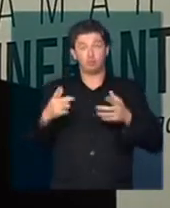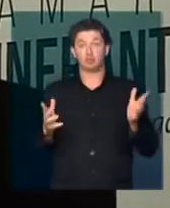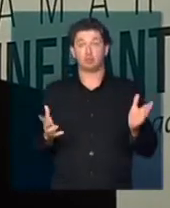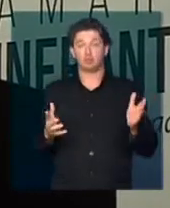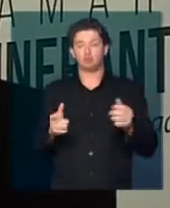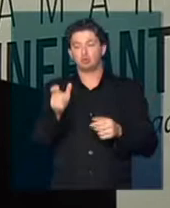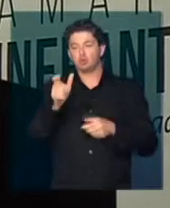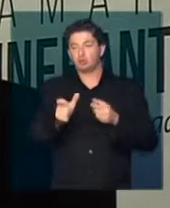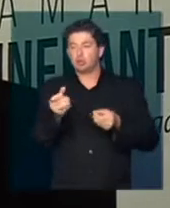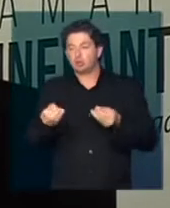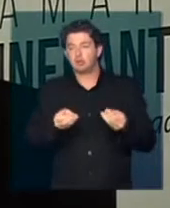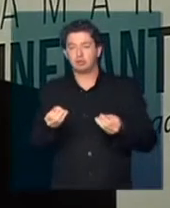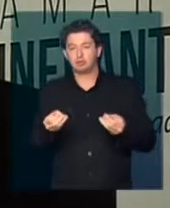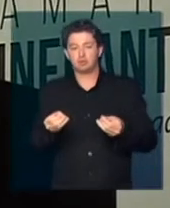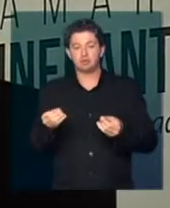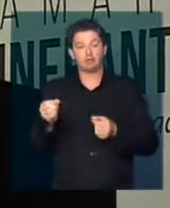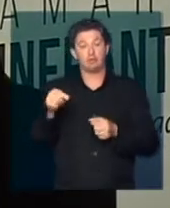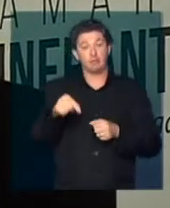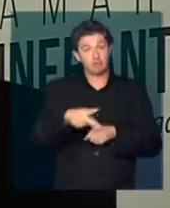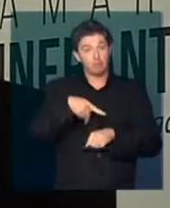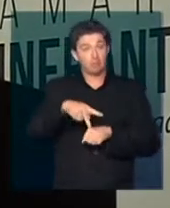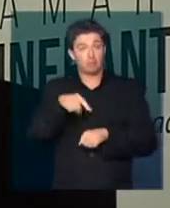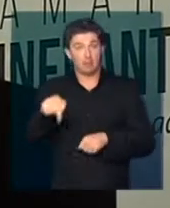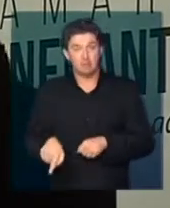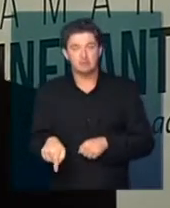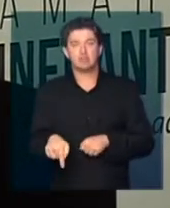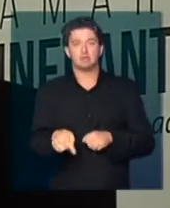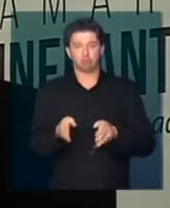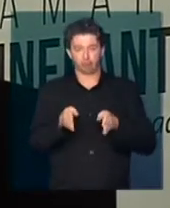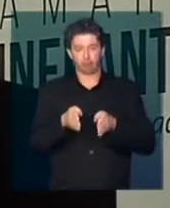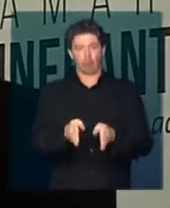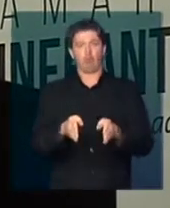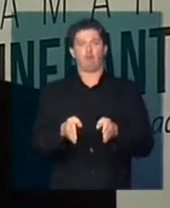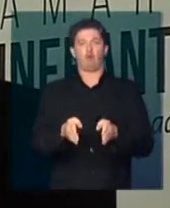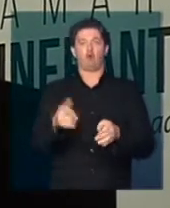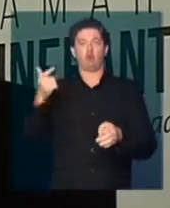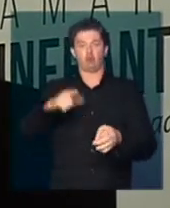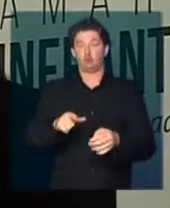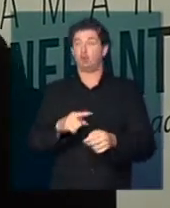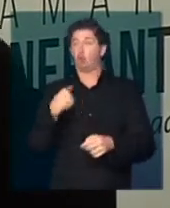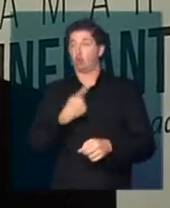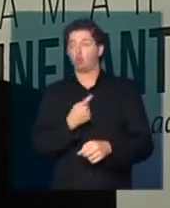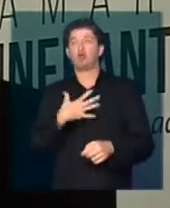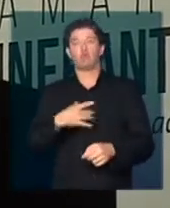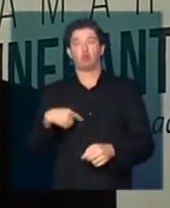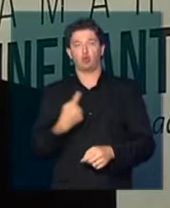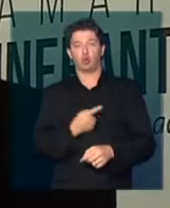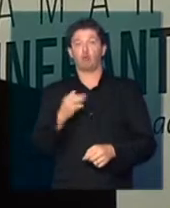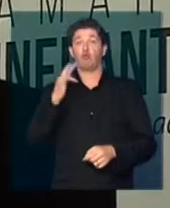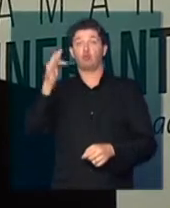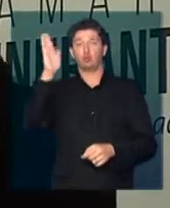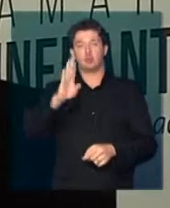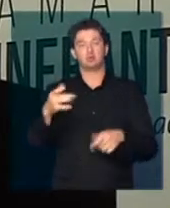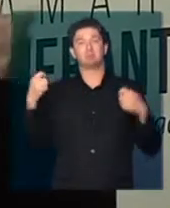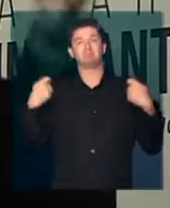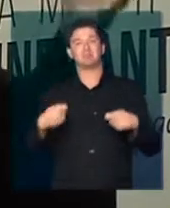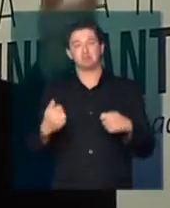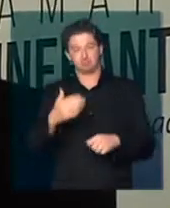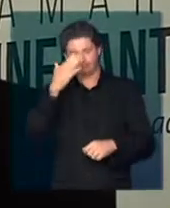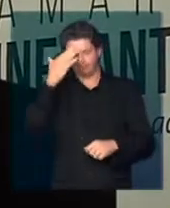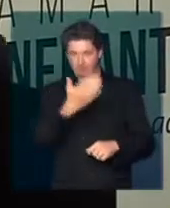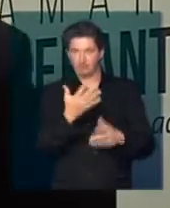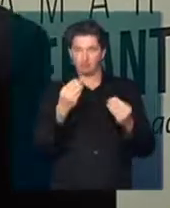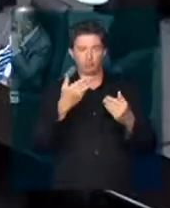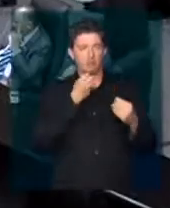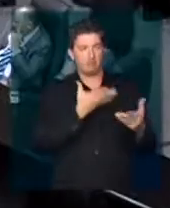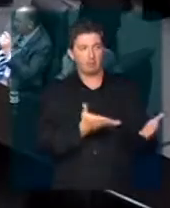uma forma de nós colocarmos esse país nos eixos que nós e os nossos filhos e o futuro desse país precisa. Muito obrigado,